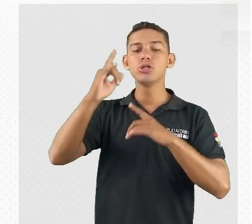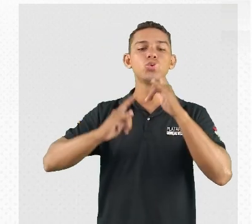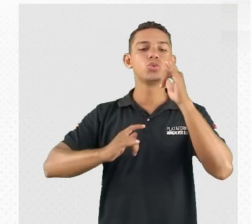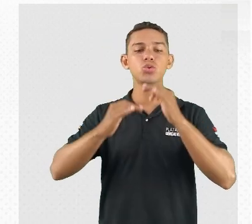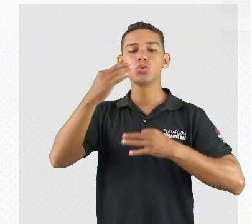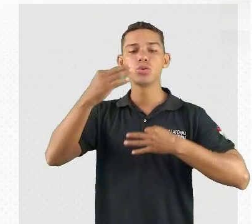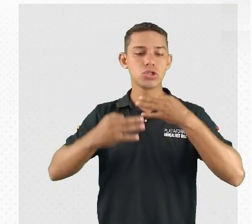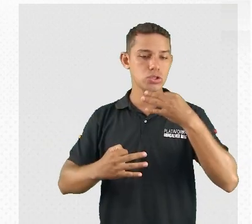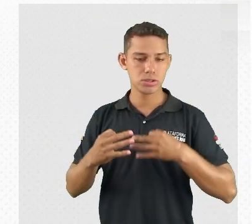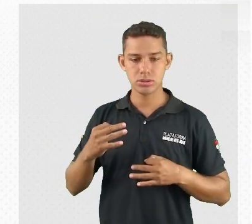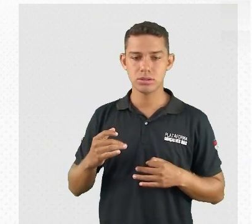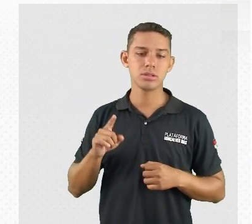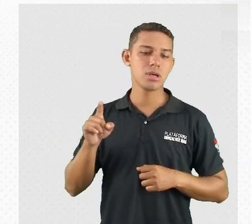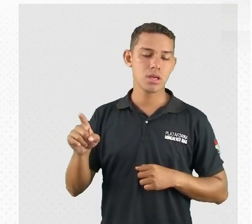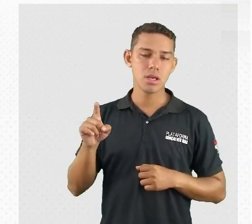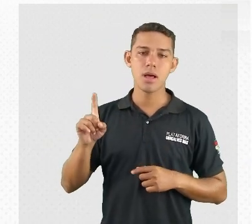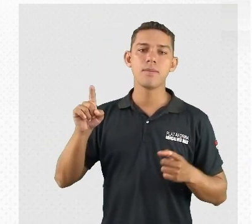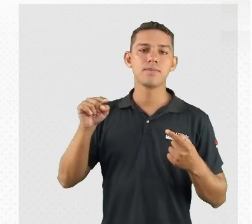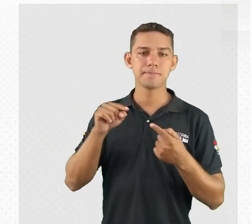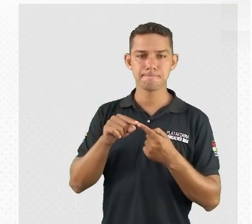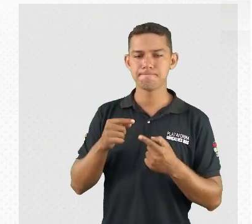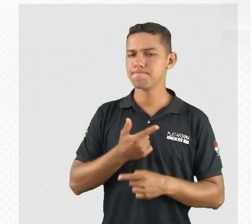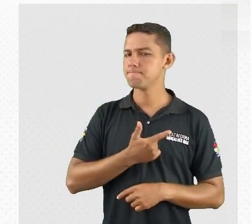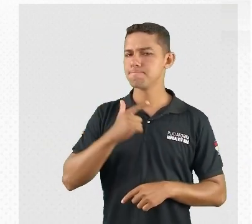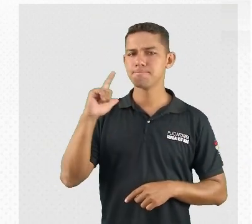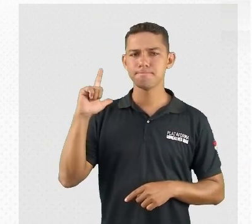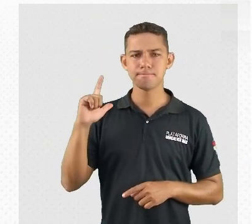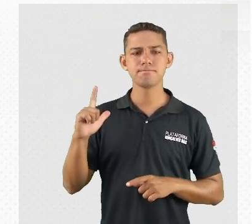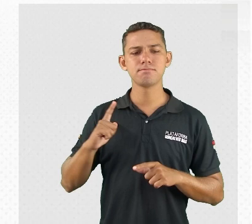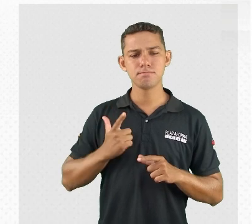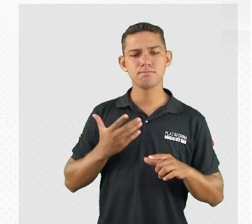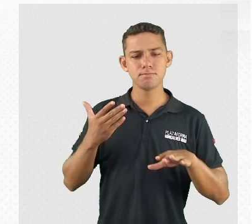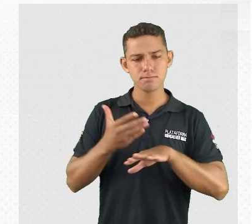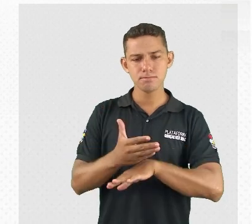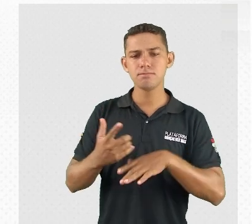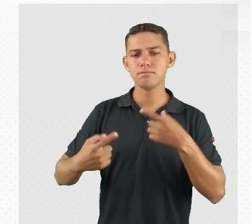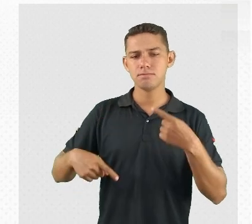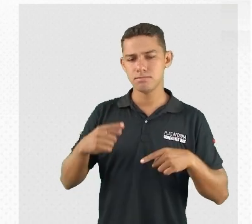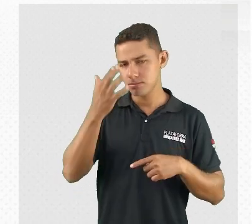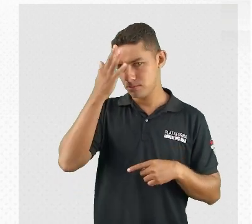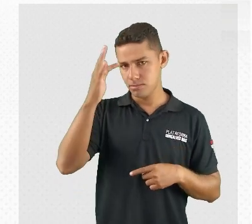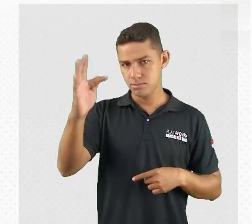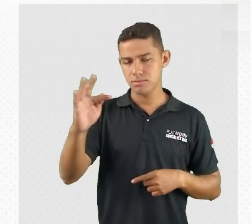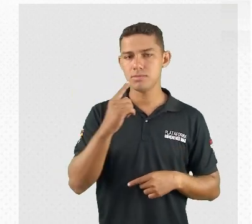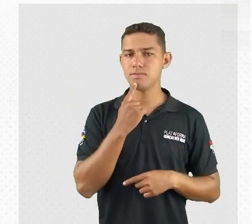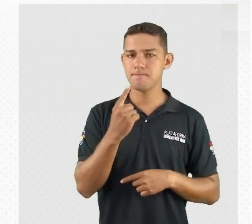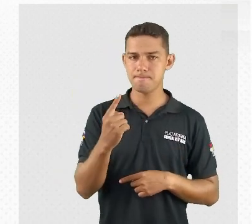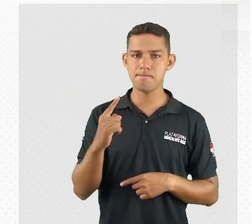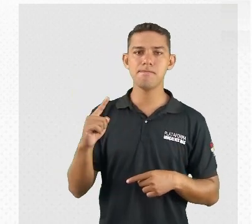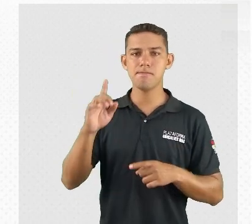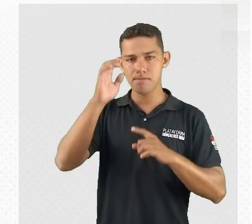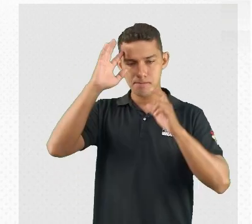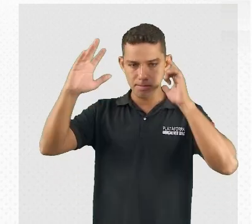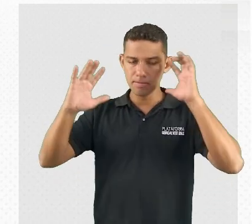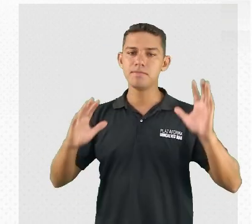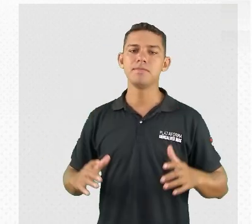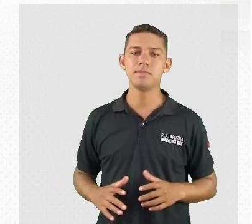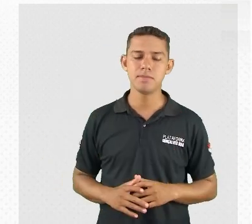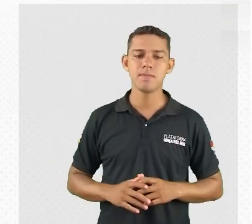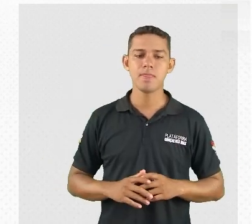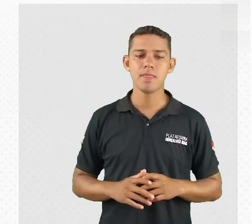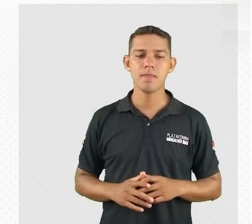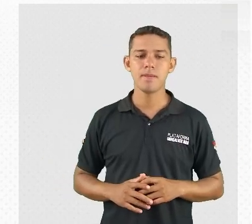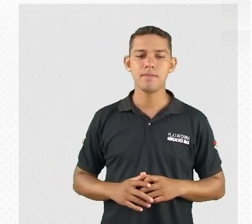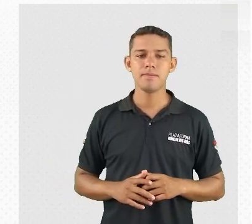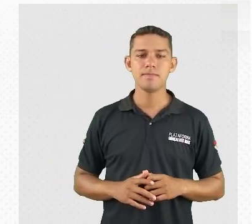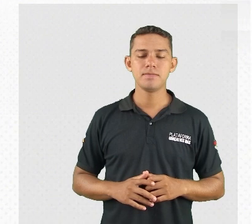ela, como eu falei, ela é alcançada em outro plano, que é acessado pelos filósofos, que estão mais próximos do plano das ideias. No caso